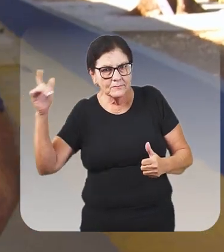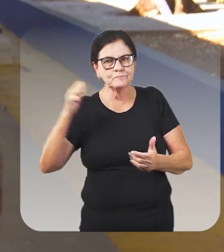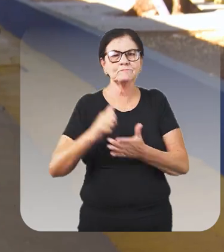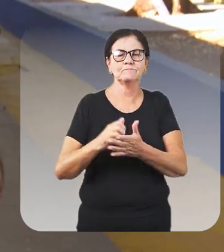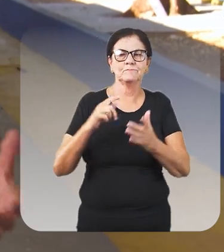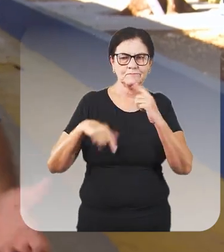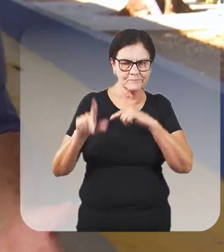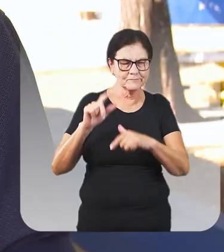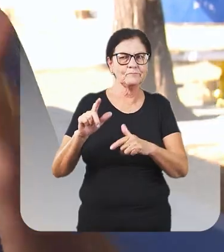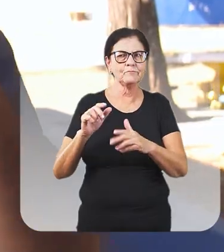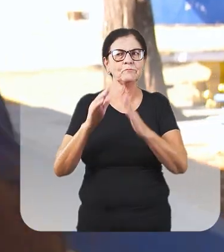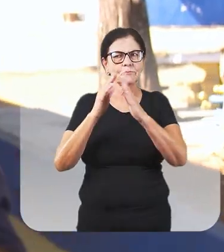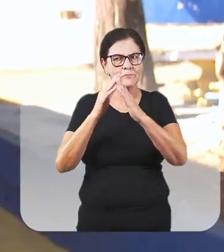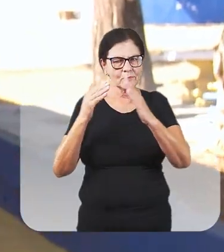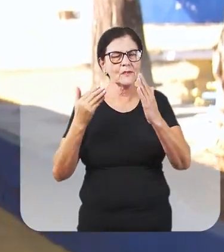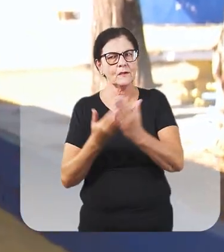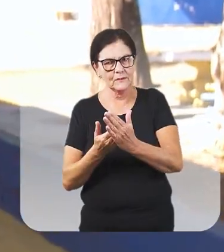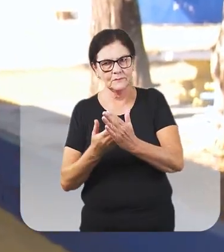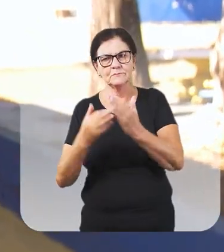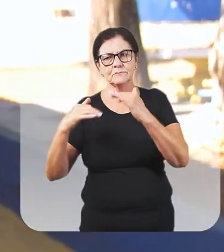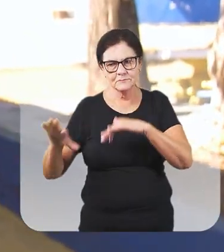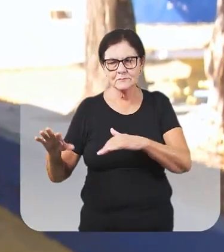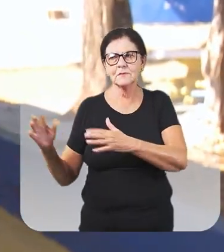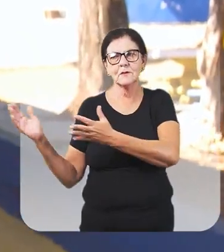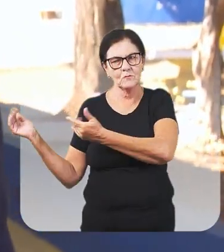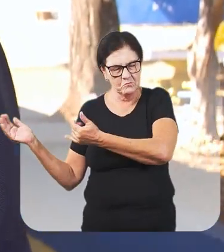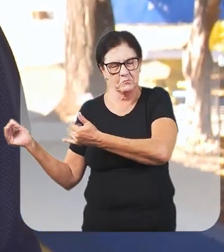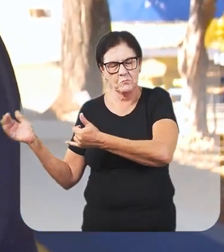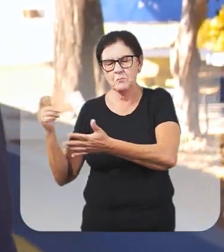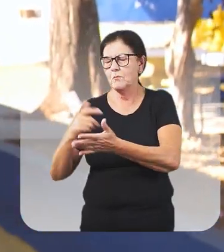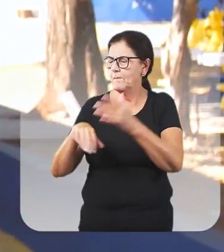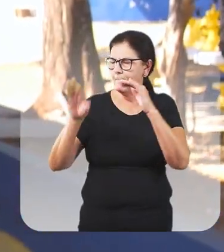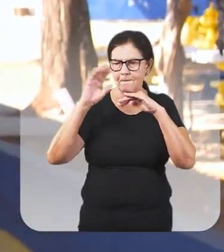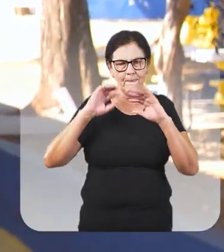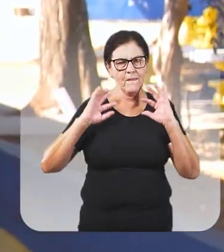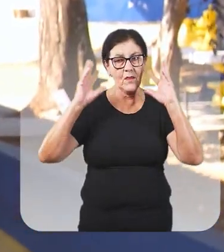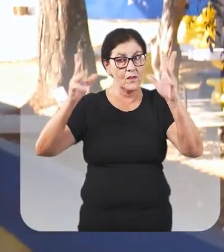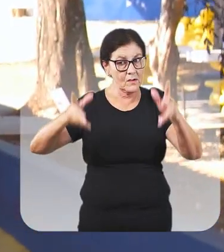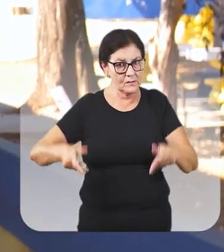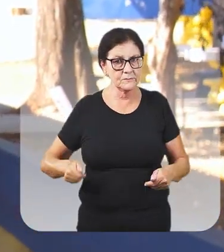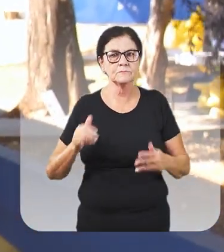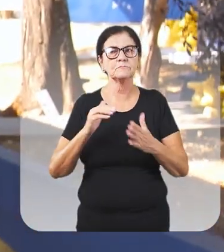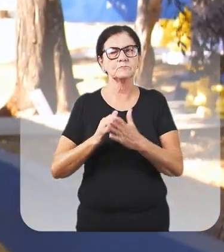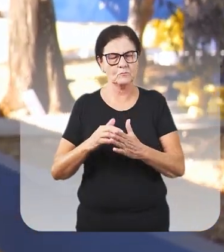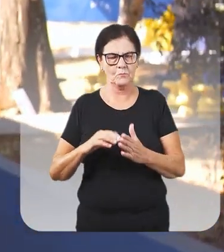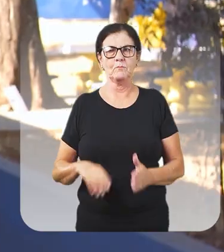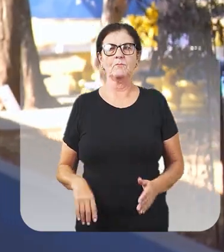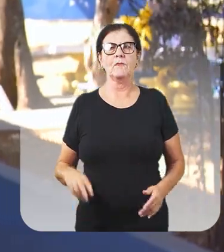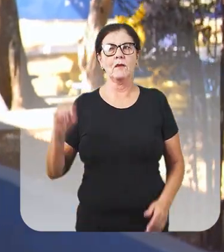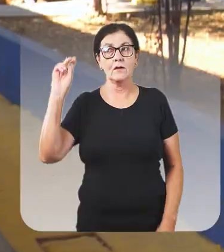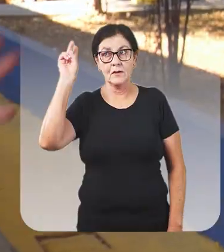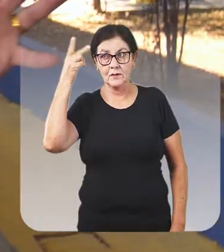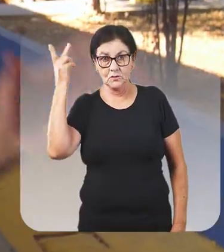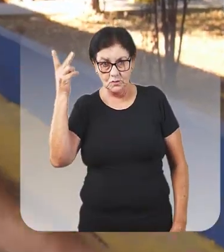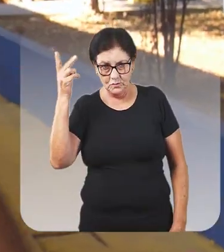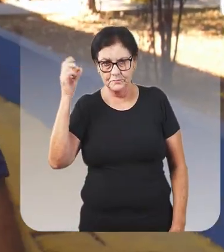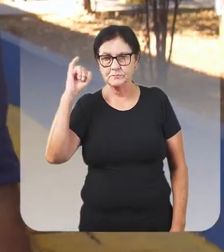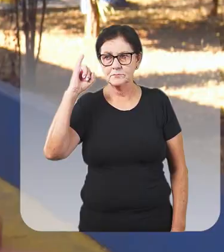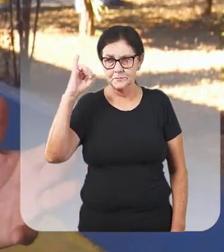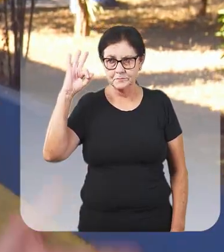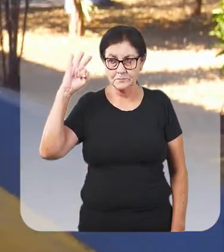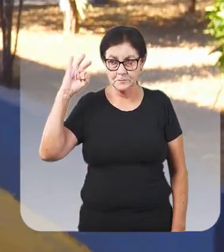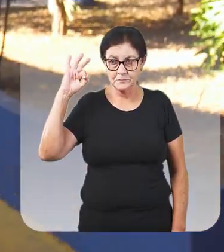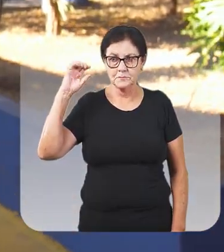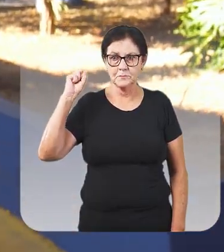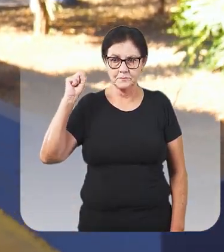tradicional da nossa cidade e provavelmente te traz memórias afetivas importantes da sua idade escolar e da sua adolescência. Nós vamos conhecer um pouquinho